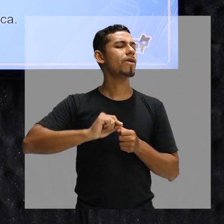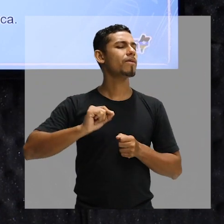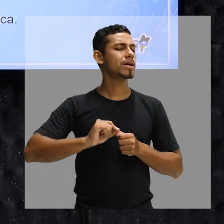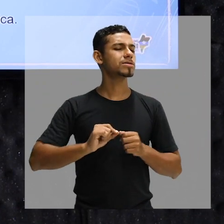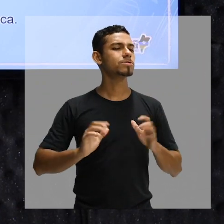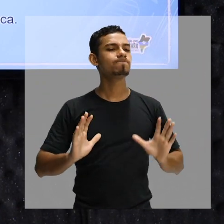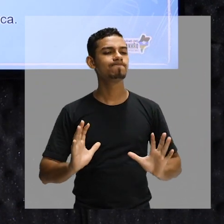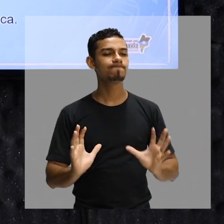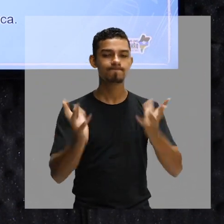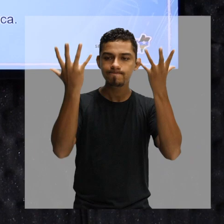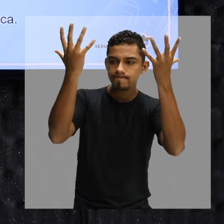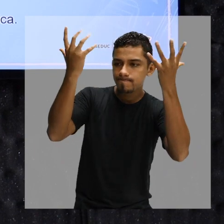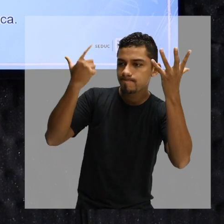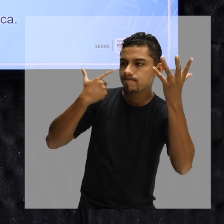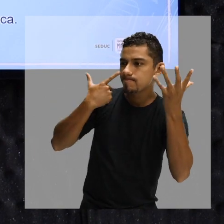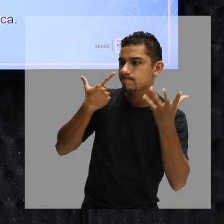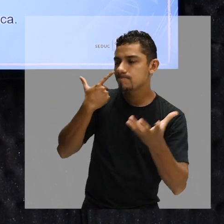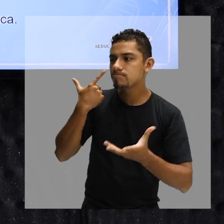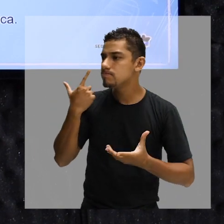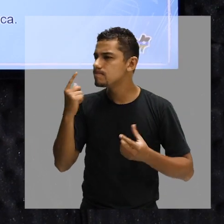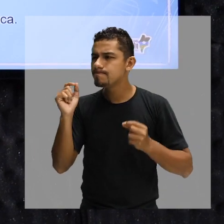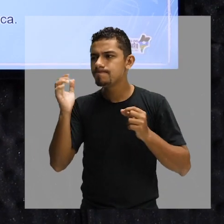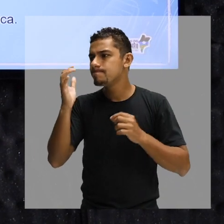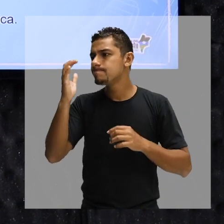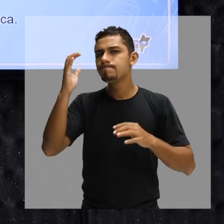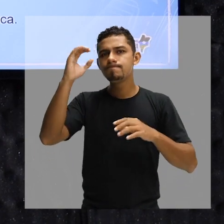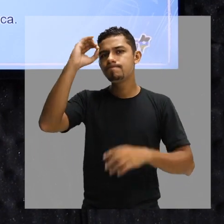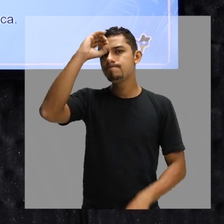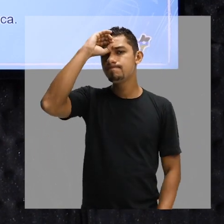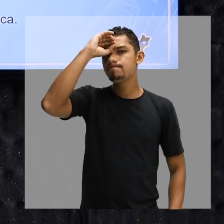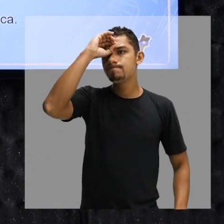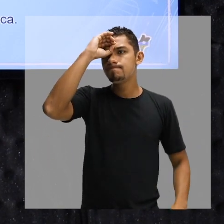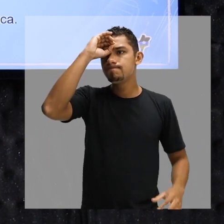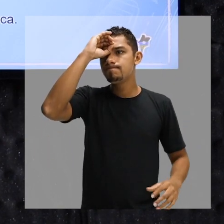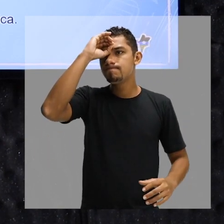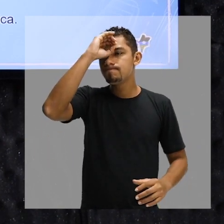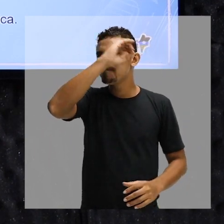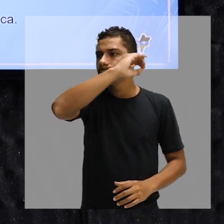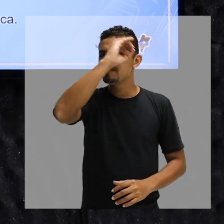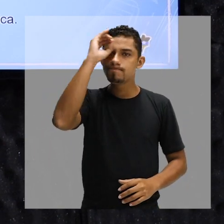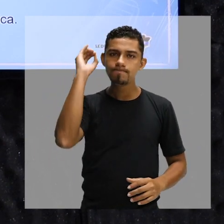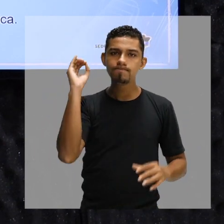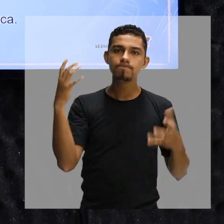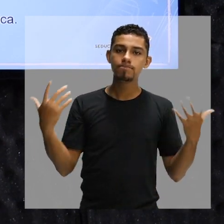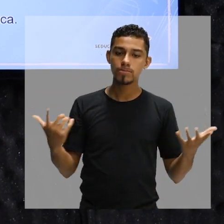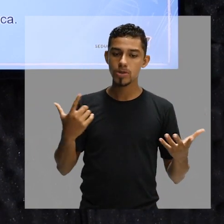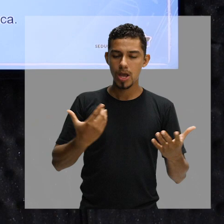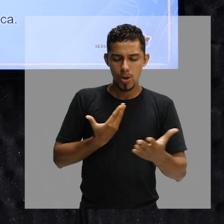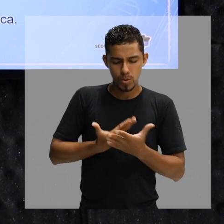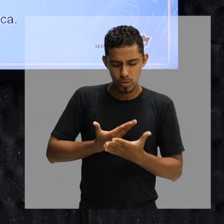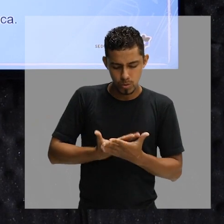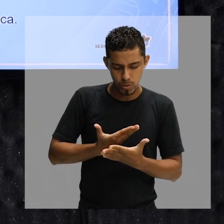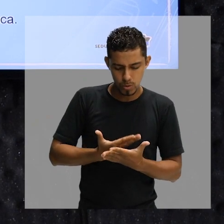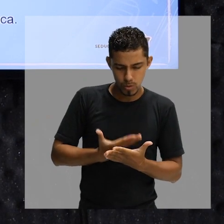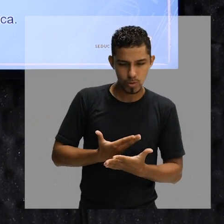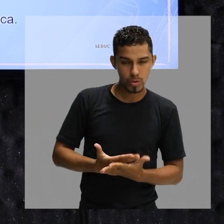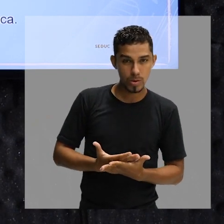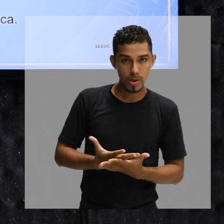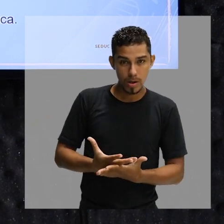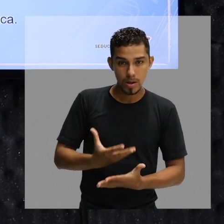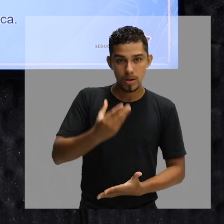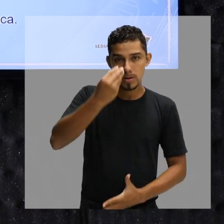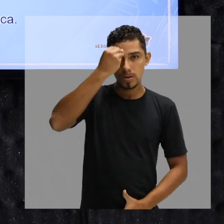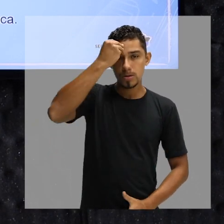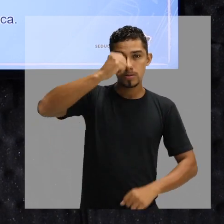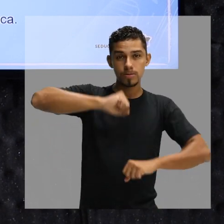determinados fenômenos. E aí, o estudo, a compreensão e a dominação da natureza é um